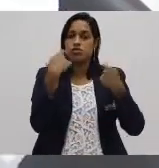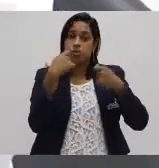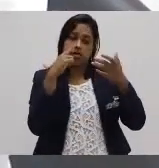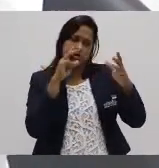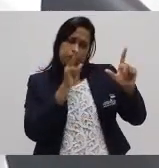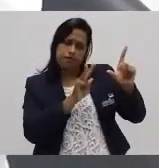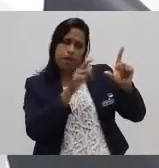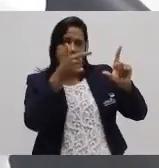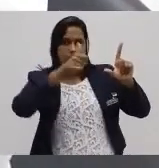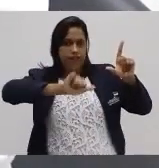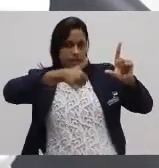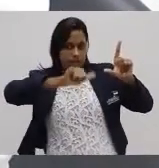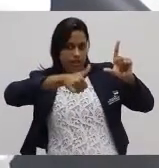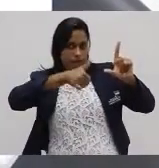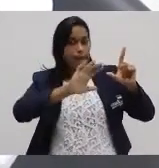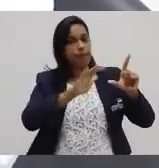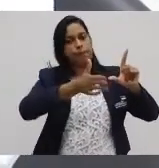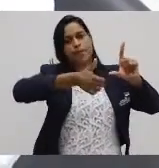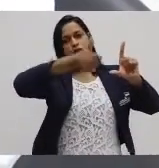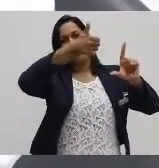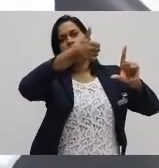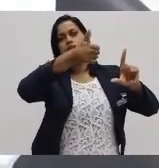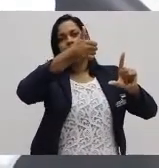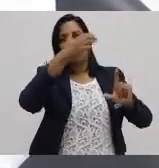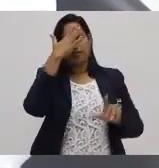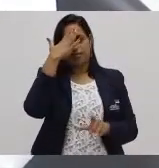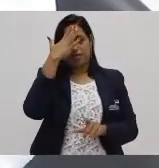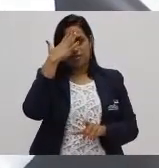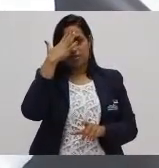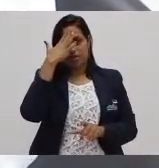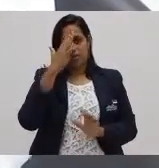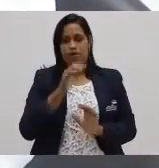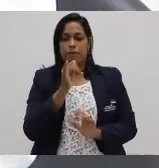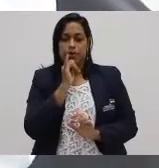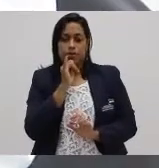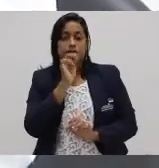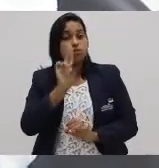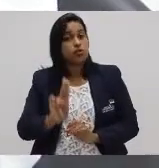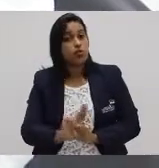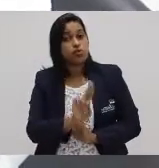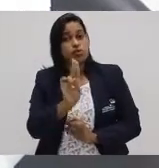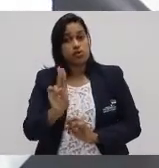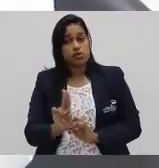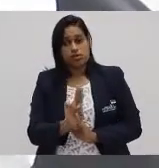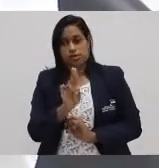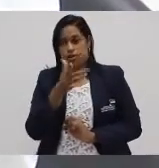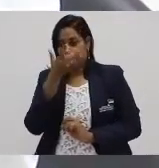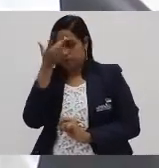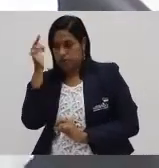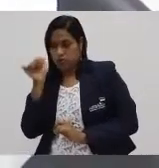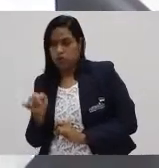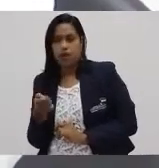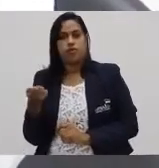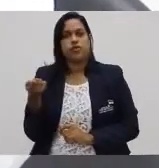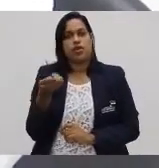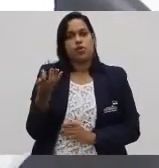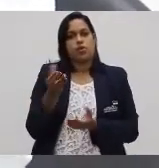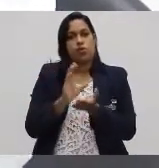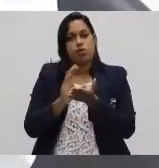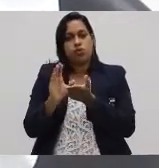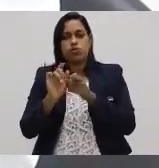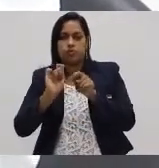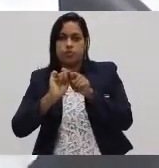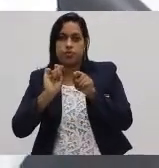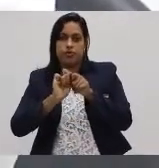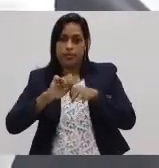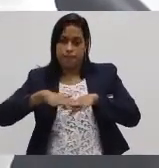foi benéfica para a empresa. Traduzindo isso aqui, quando eu usei mais homens, eu usei mais recursos para produzir a mesma quantidade de tampas